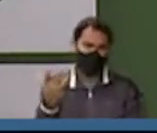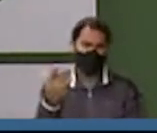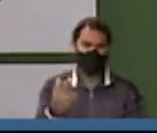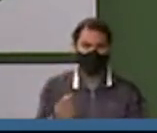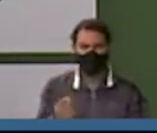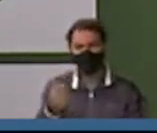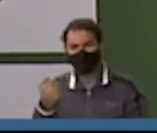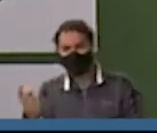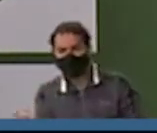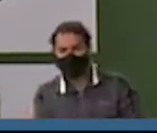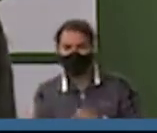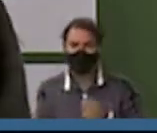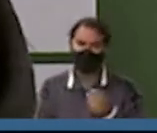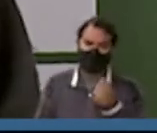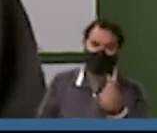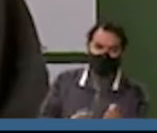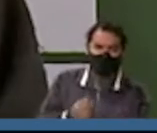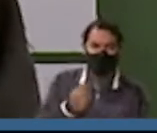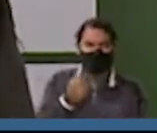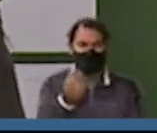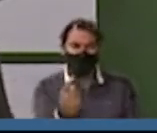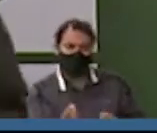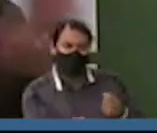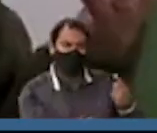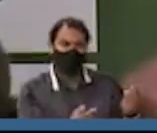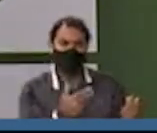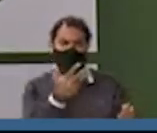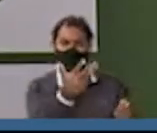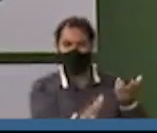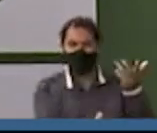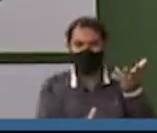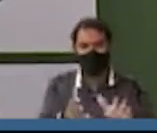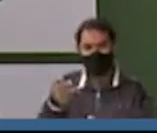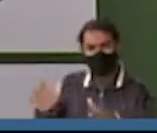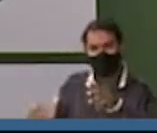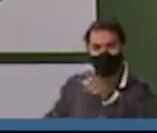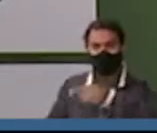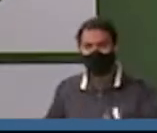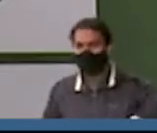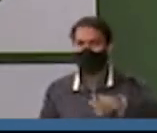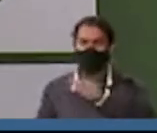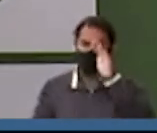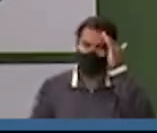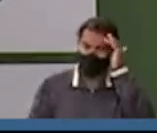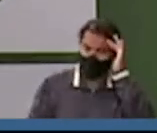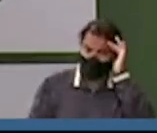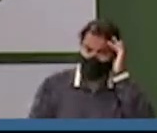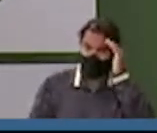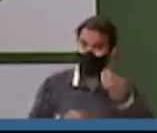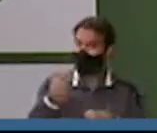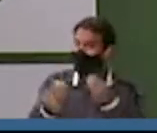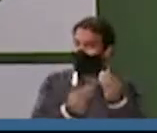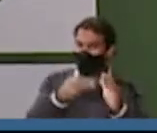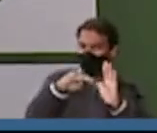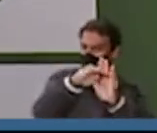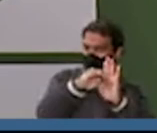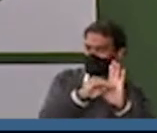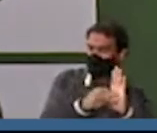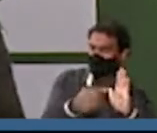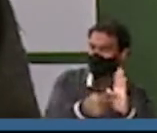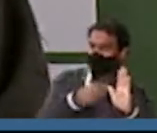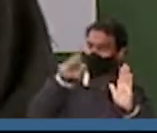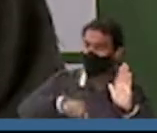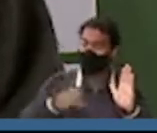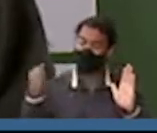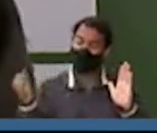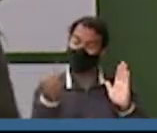que infelizmente não compreenderam na sua inteireza quanto era importante